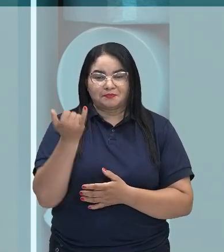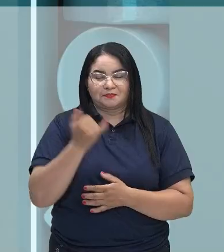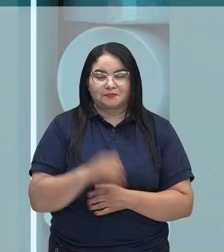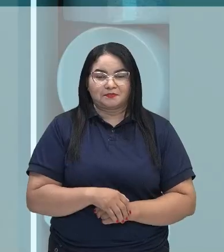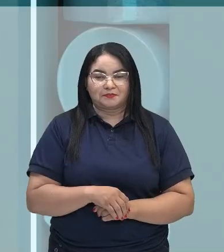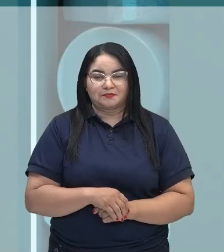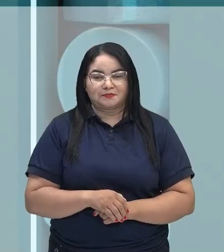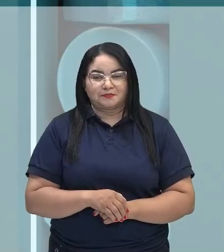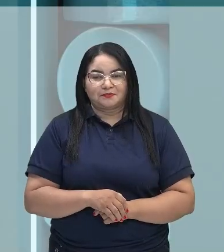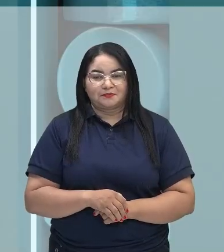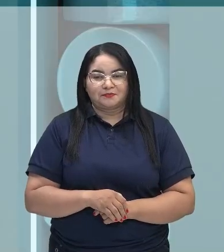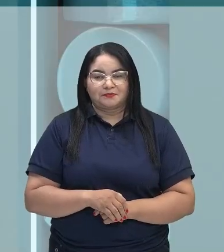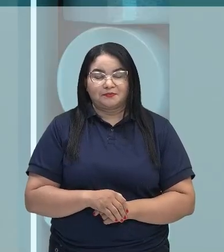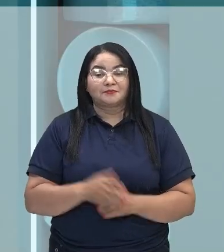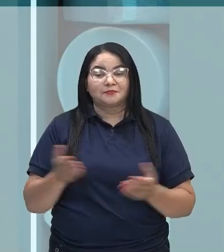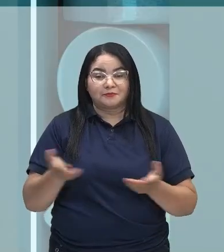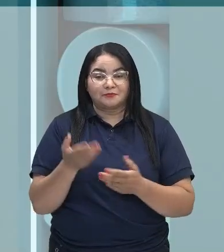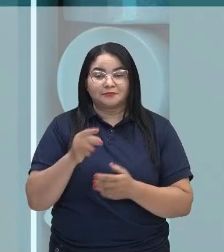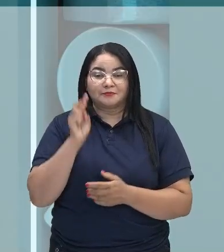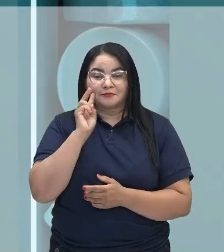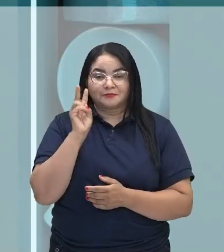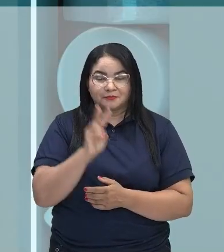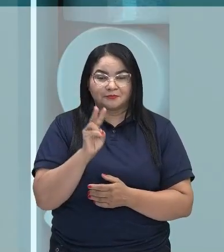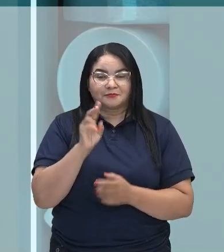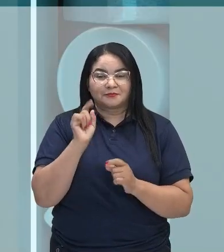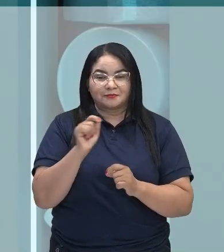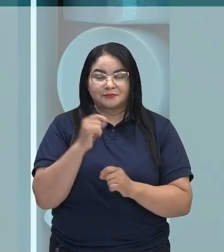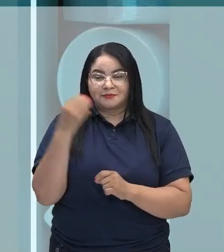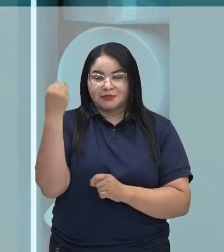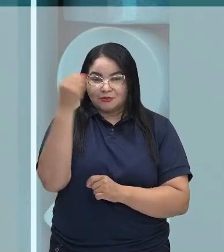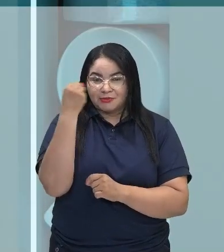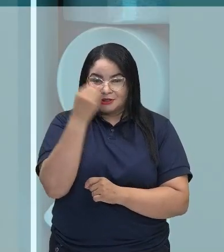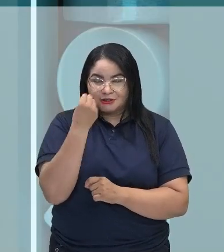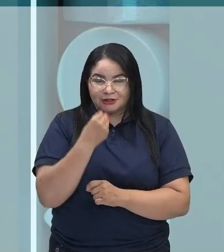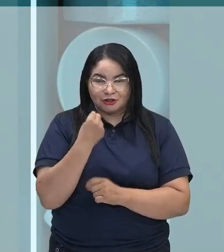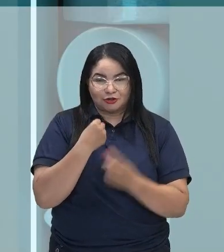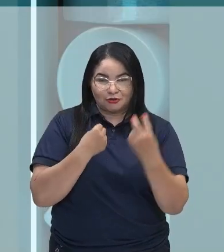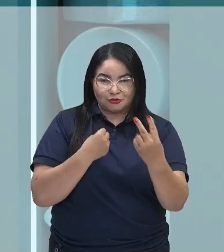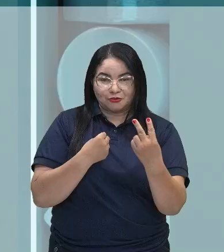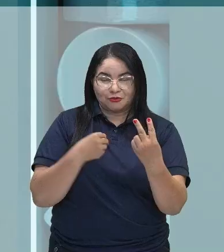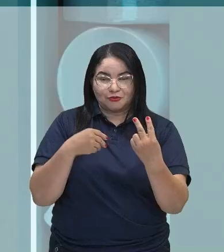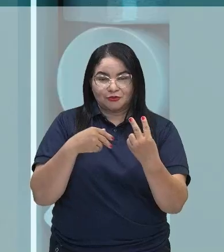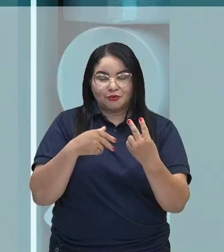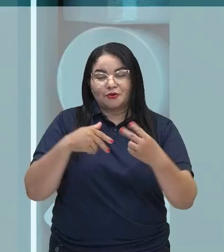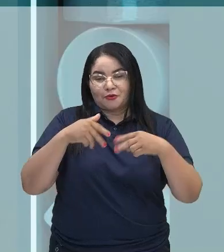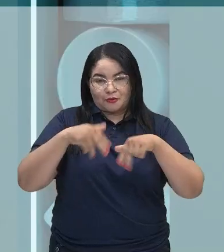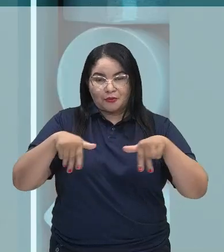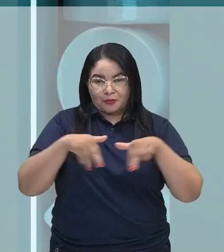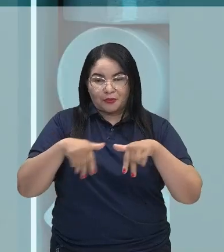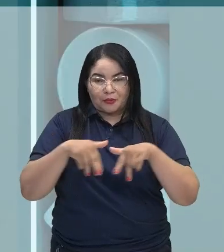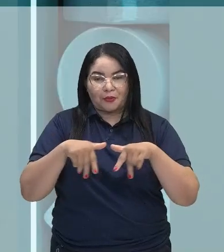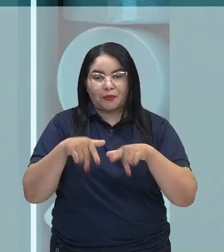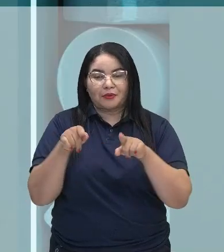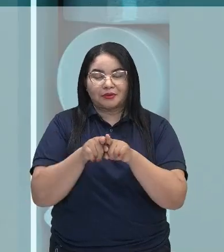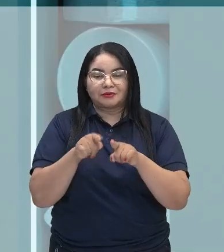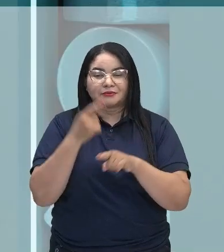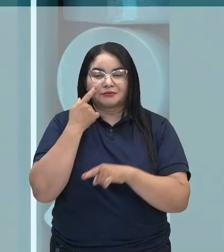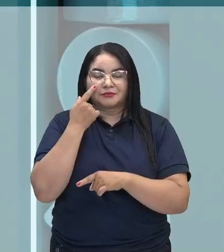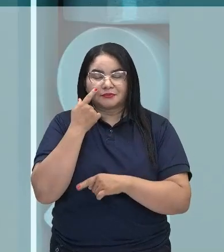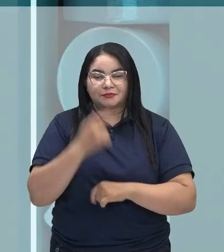agora observar a maquiagem que esses dois dançarinos da dança quadrilha que vieram